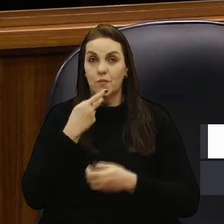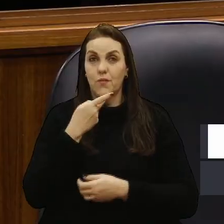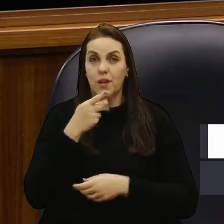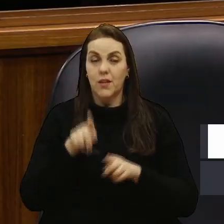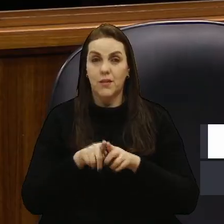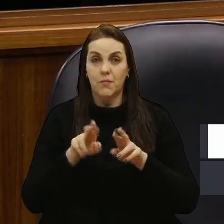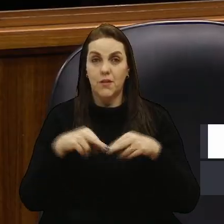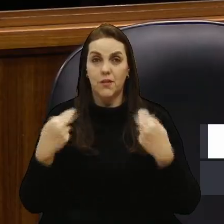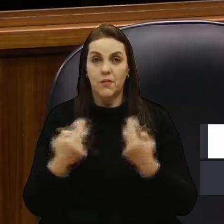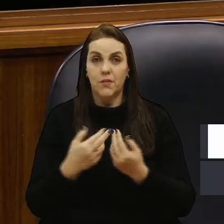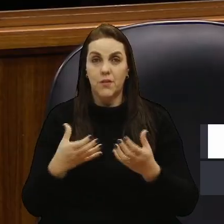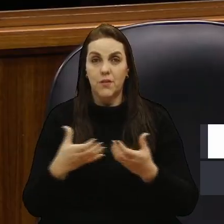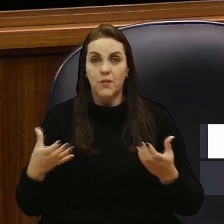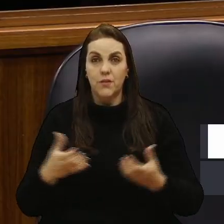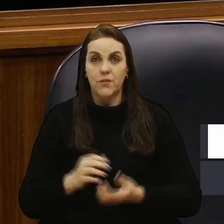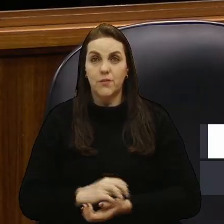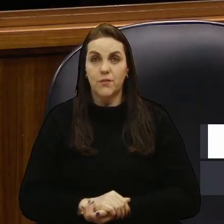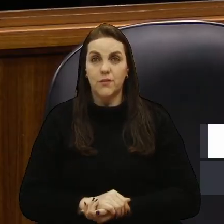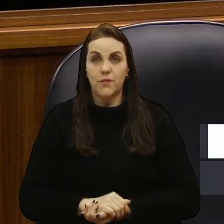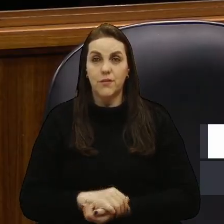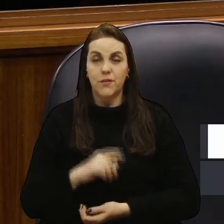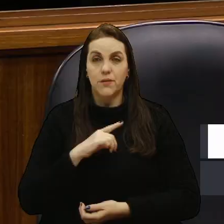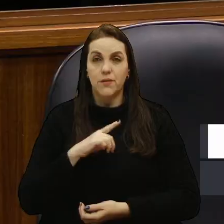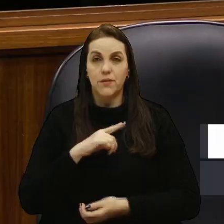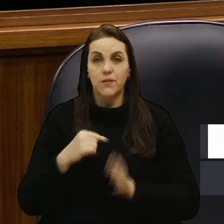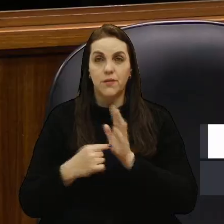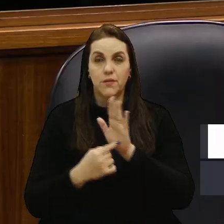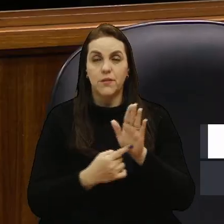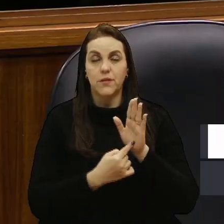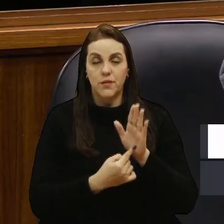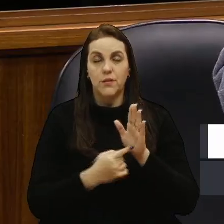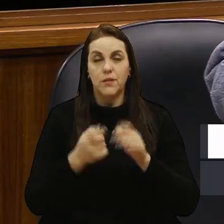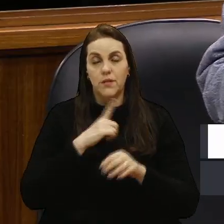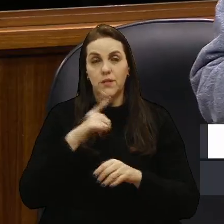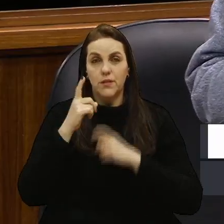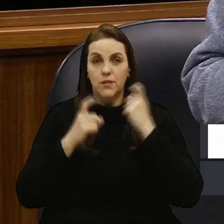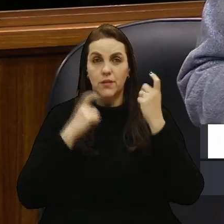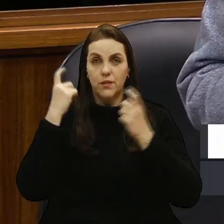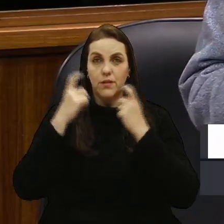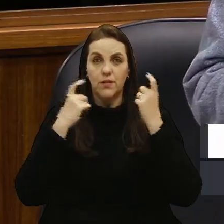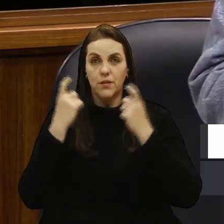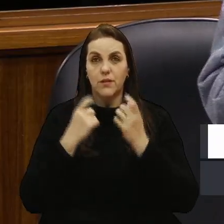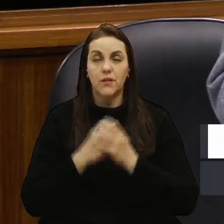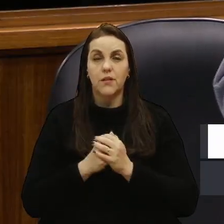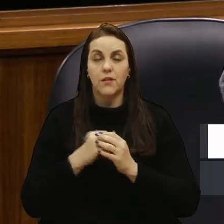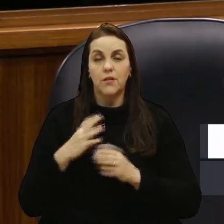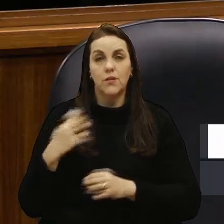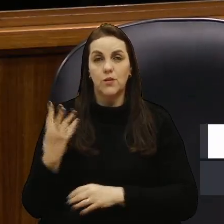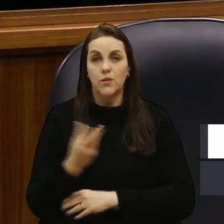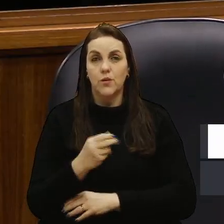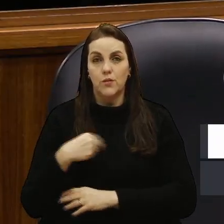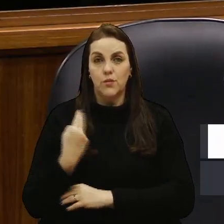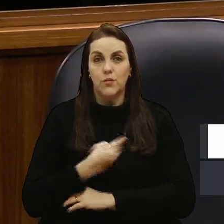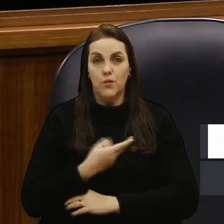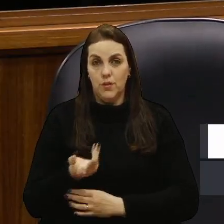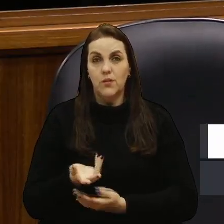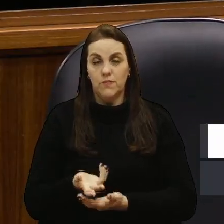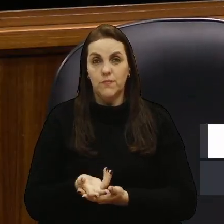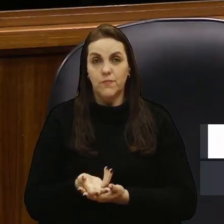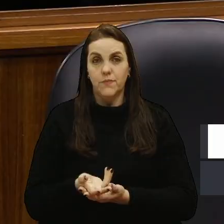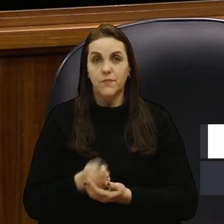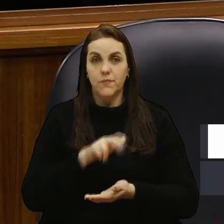grande expediente. Mas eu acho que isso demonstra que tem que ser uma preocupação de todos nós a questão